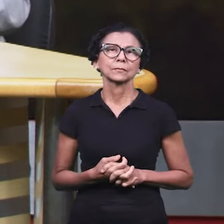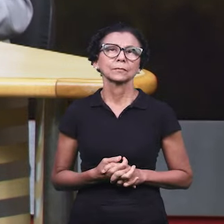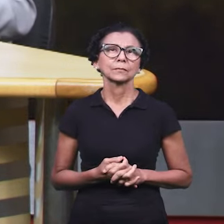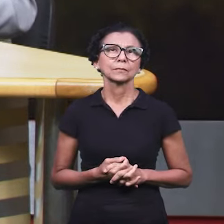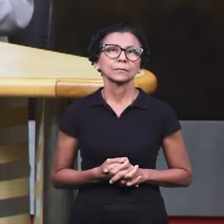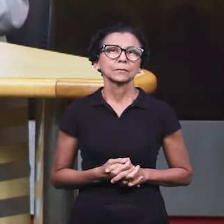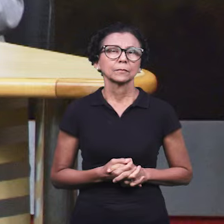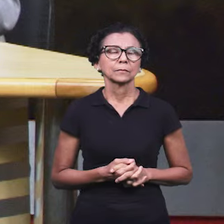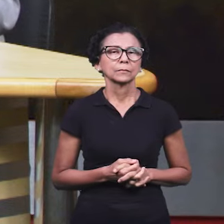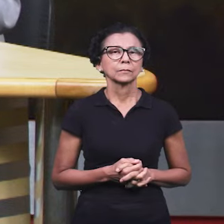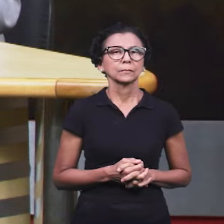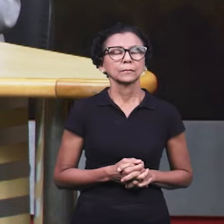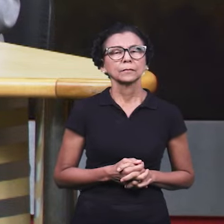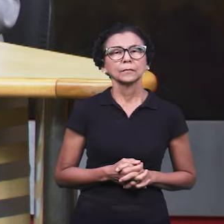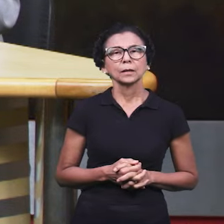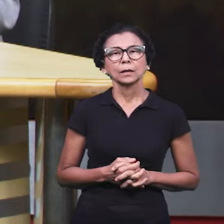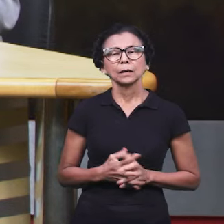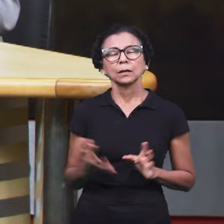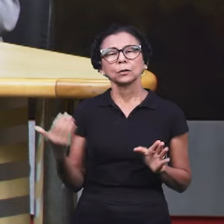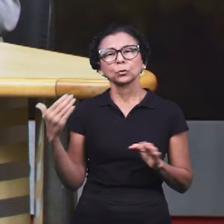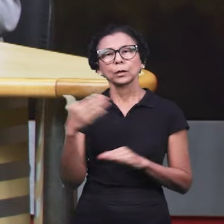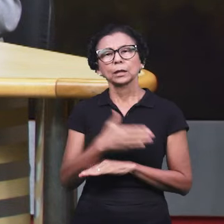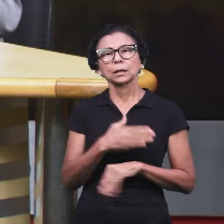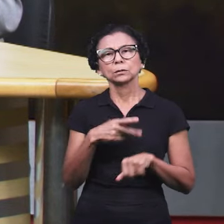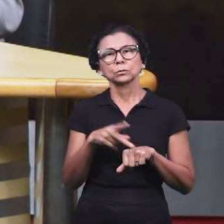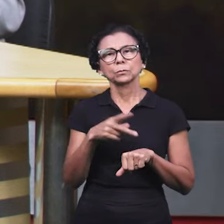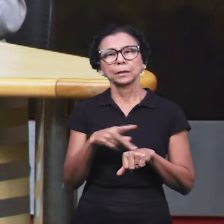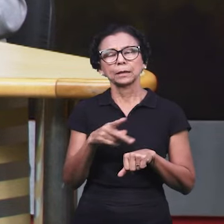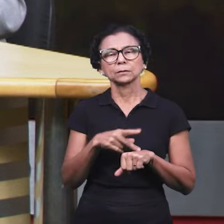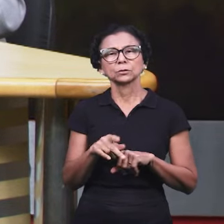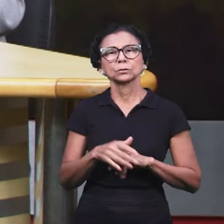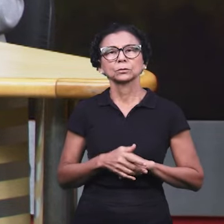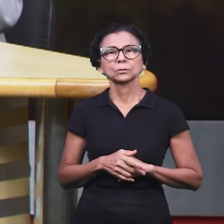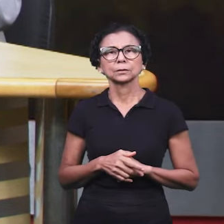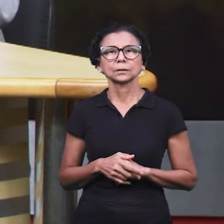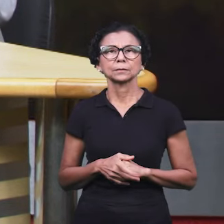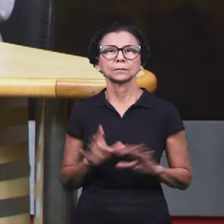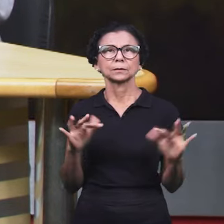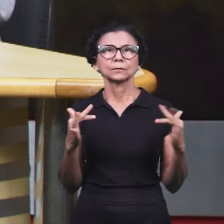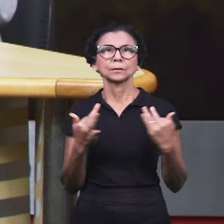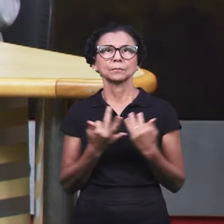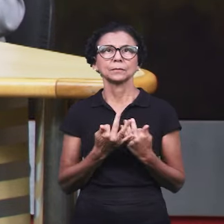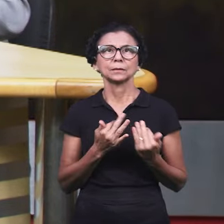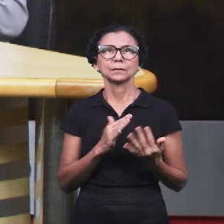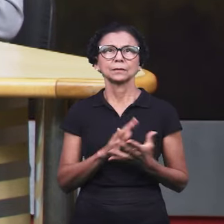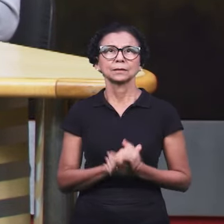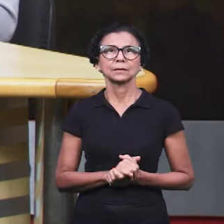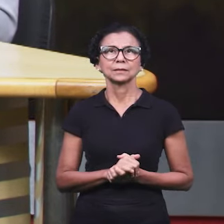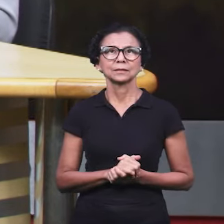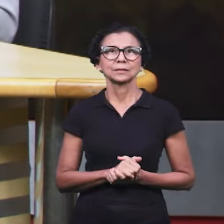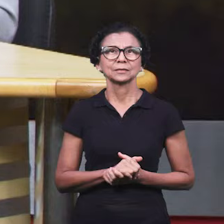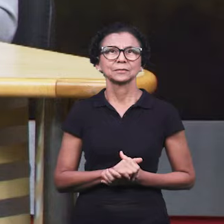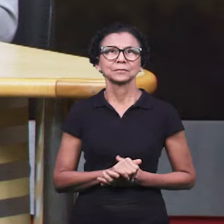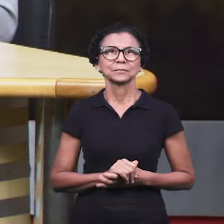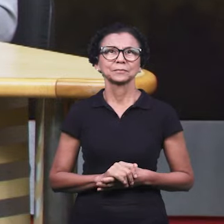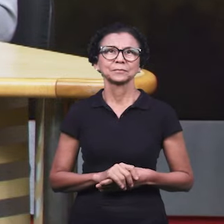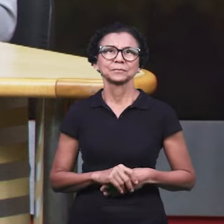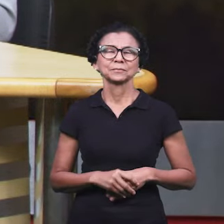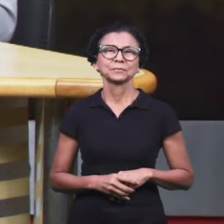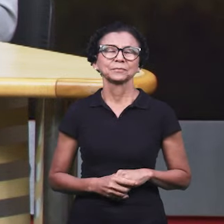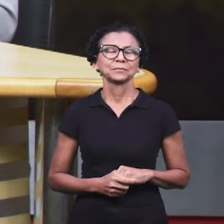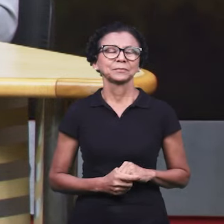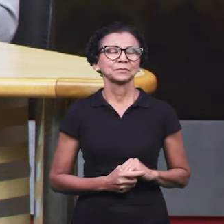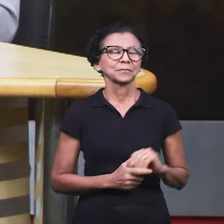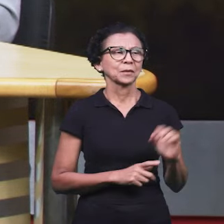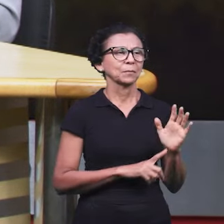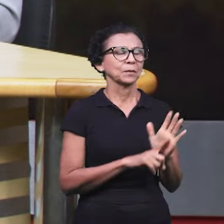parte mais prática mesmo do do do da relação familiar mas Dea o Fernando tá doido para falar aqui entendeu deixa eu passar bola pro Fernando mas eu